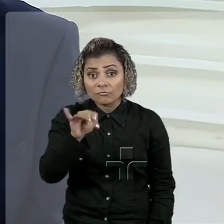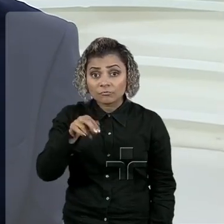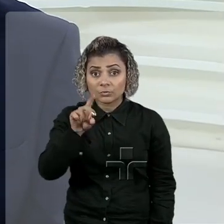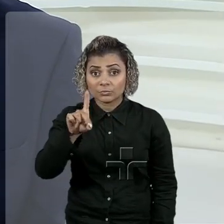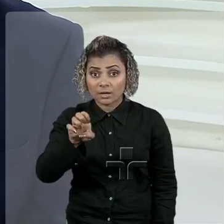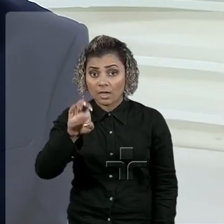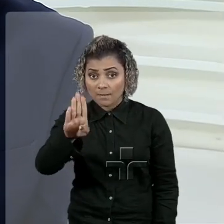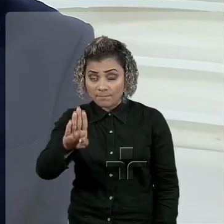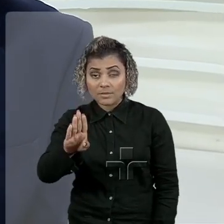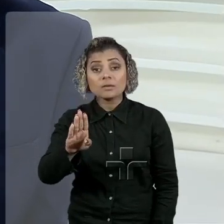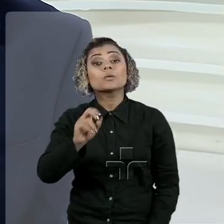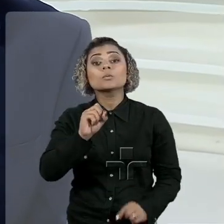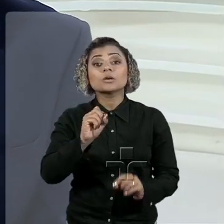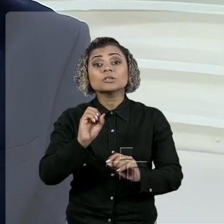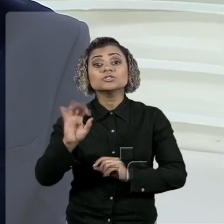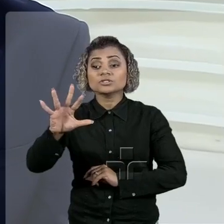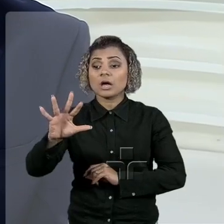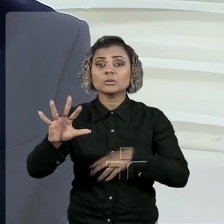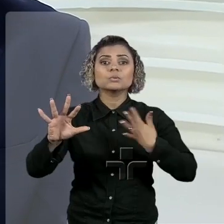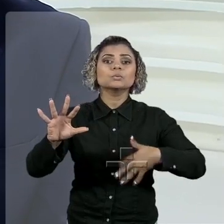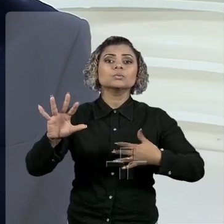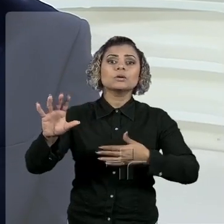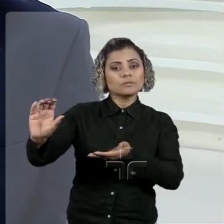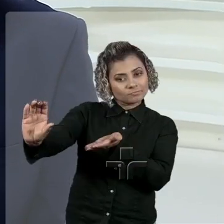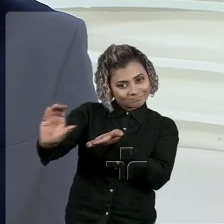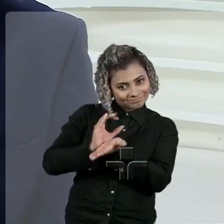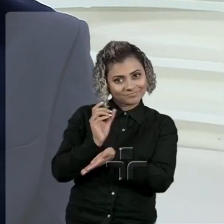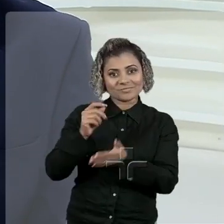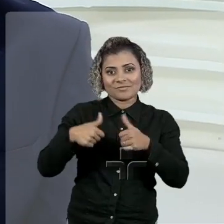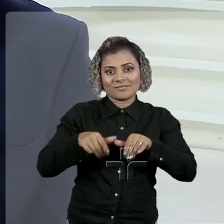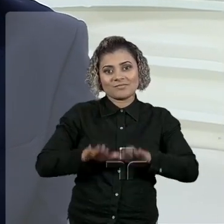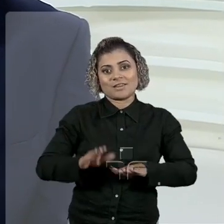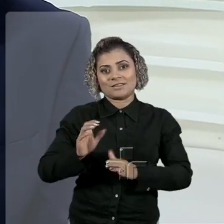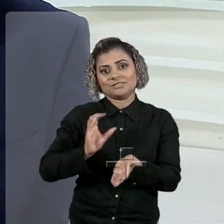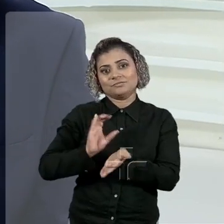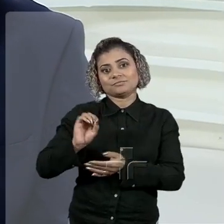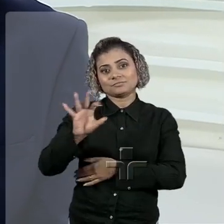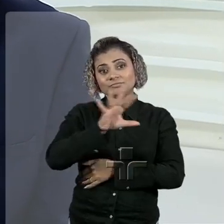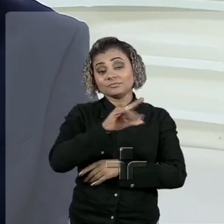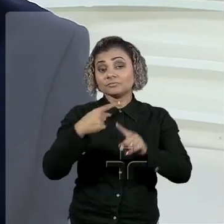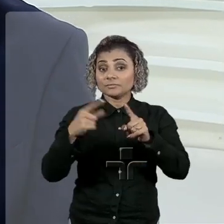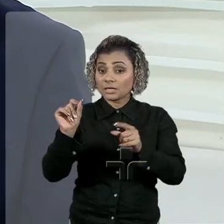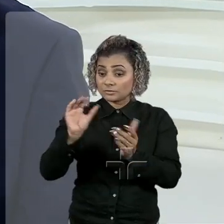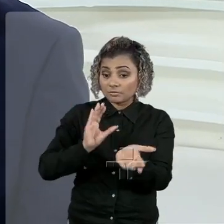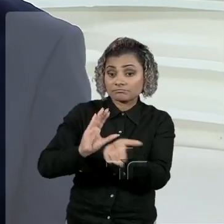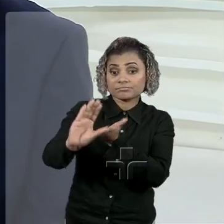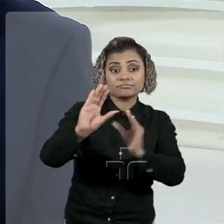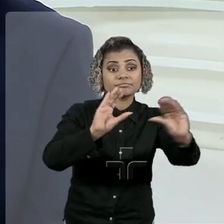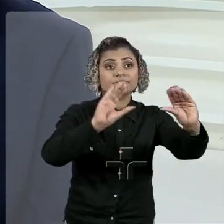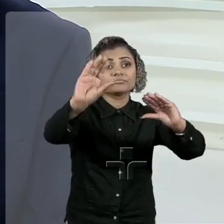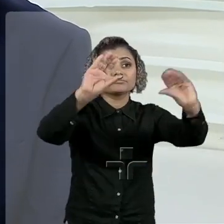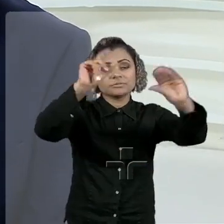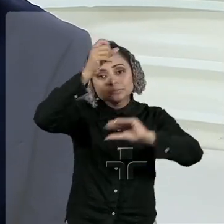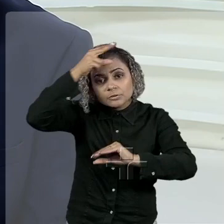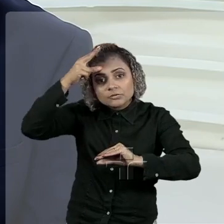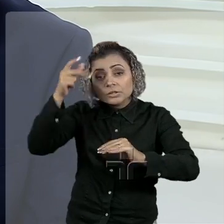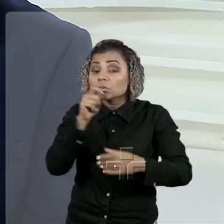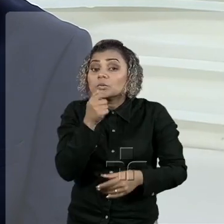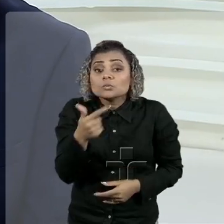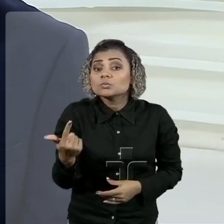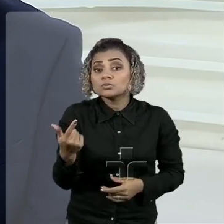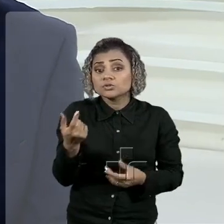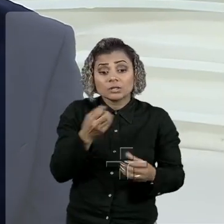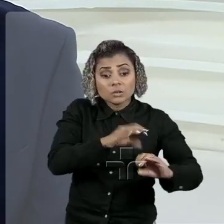rede estadual, esse recurso ficaria no Estado, mas ele vai para os municípios, porque você vê municípios que não teriam condições